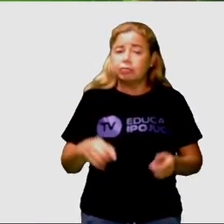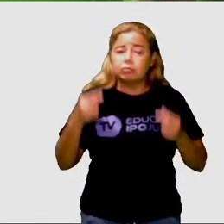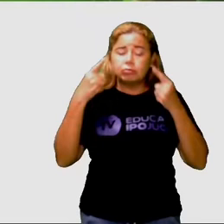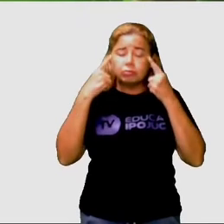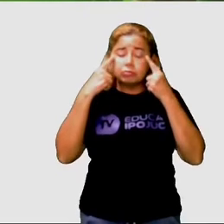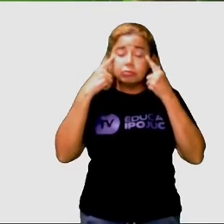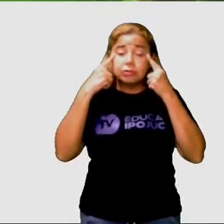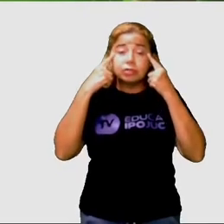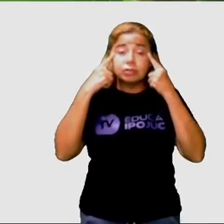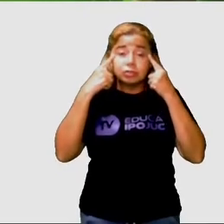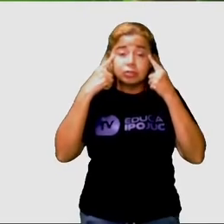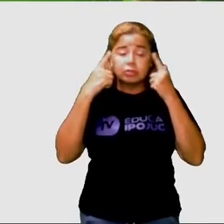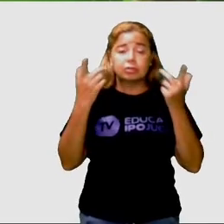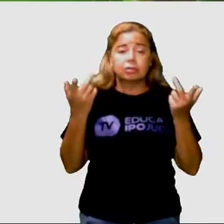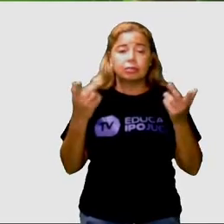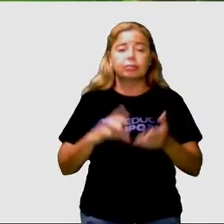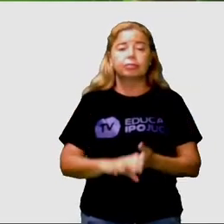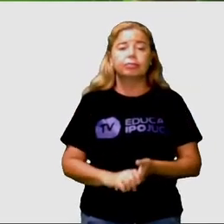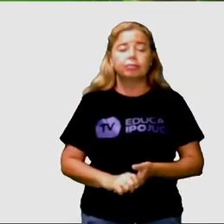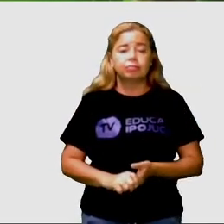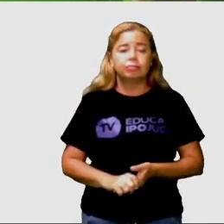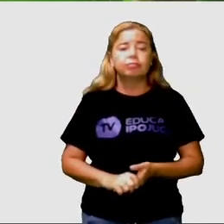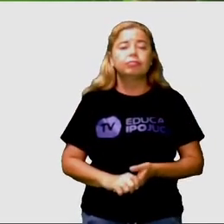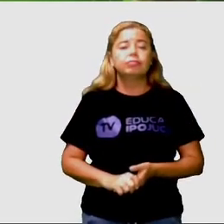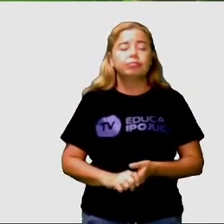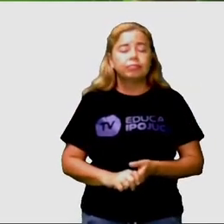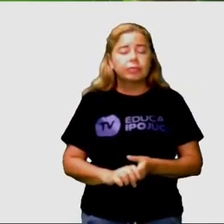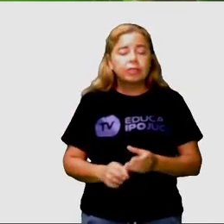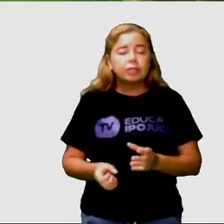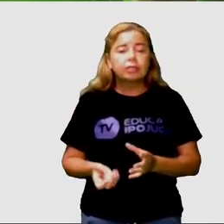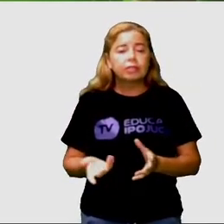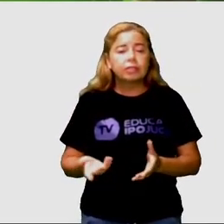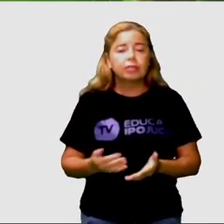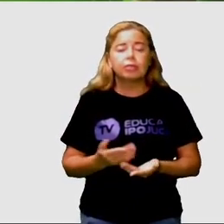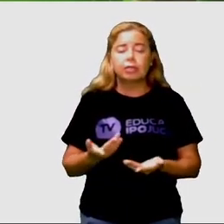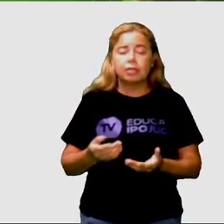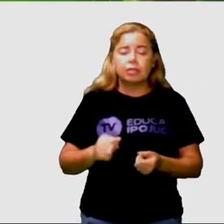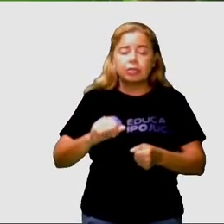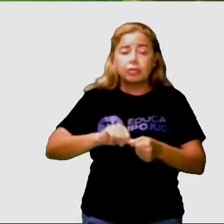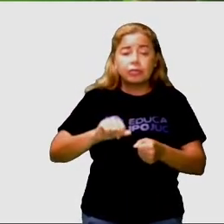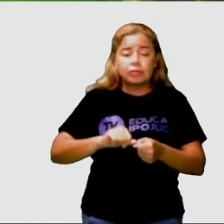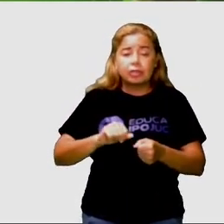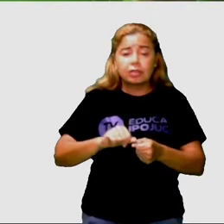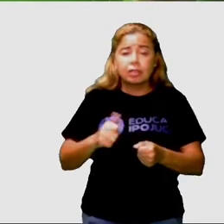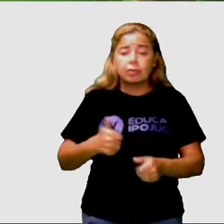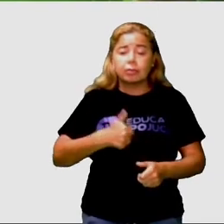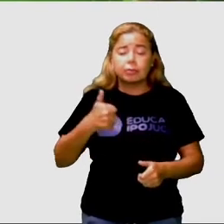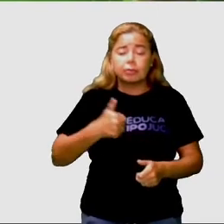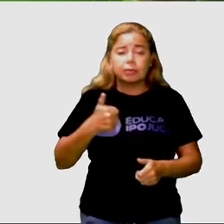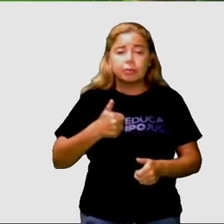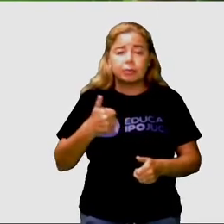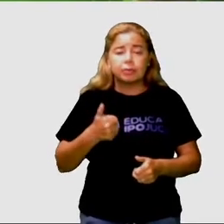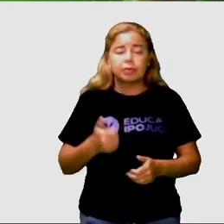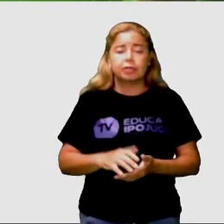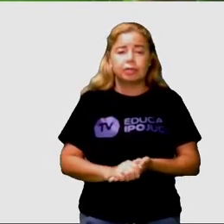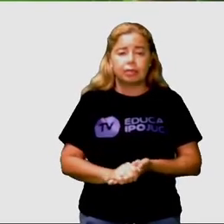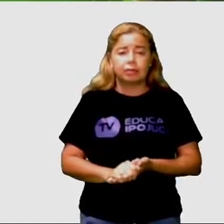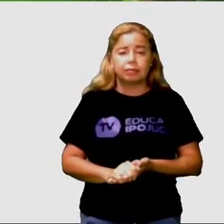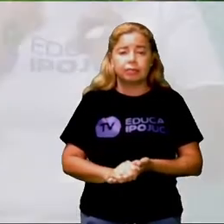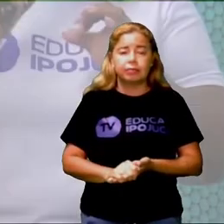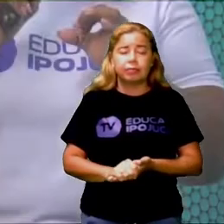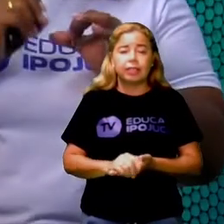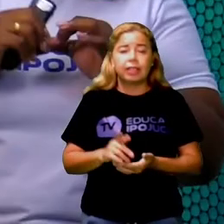mesmo, foi criada pelos chineses. E elas eram confeccionadas